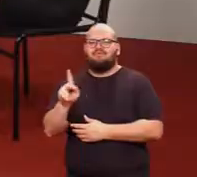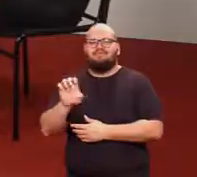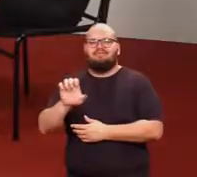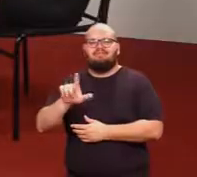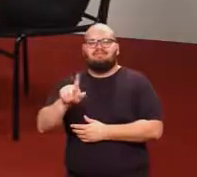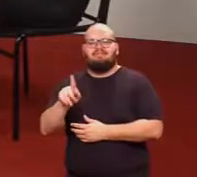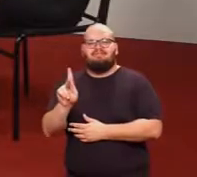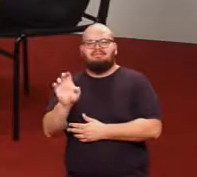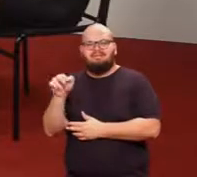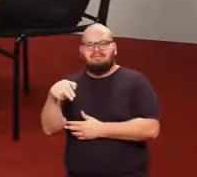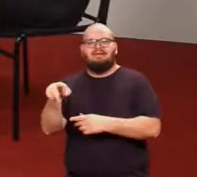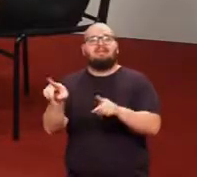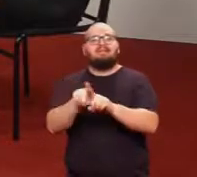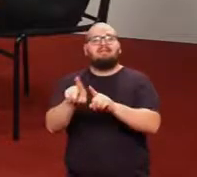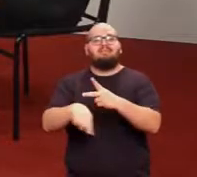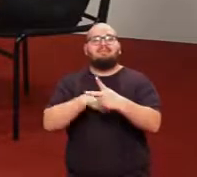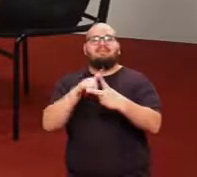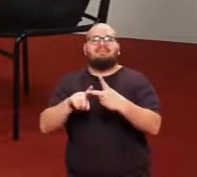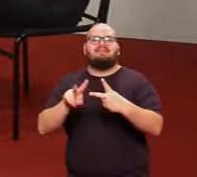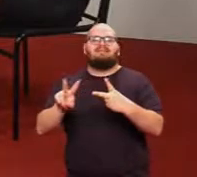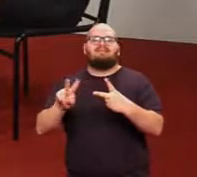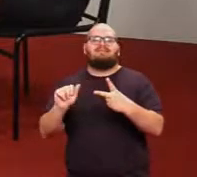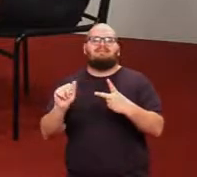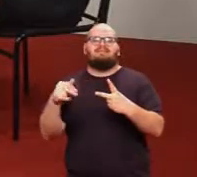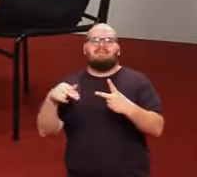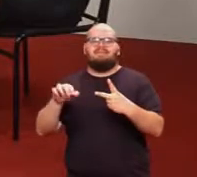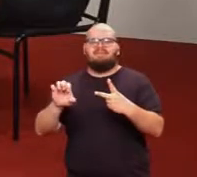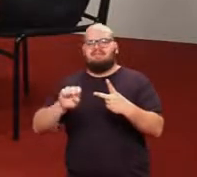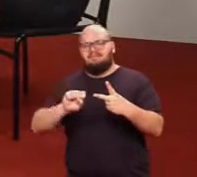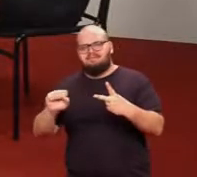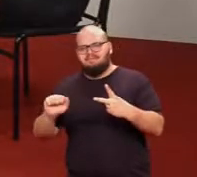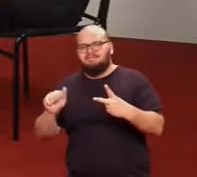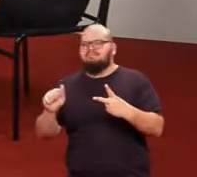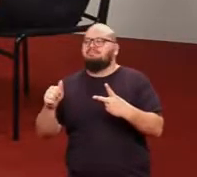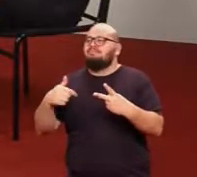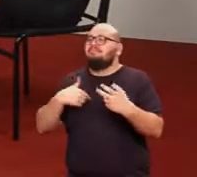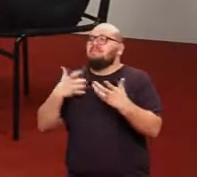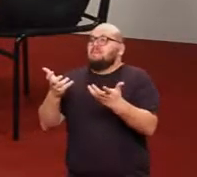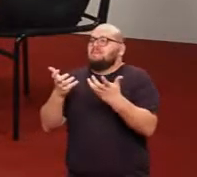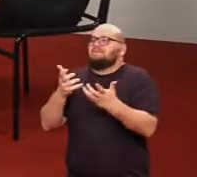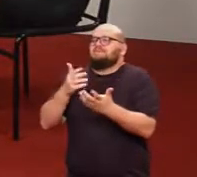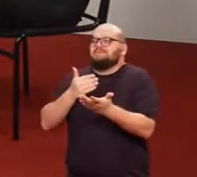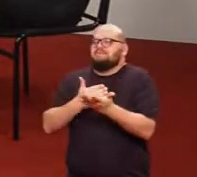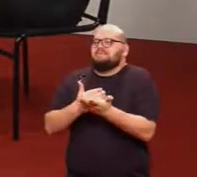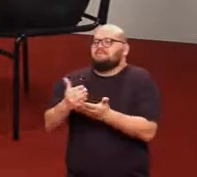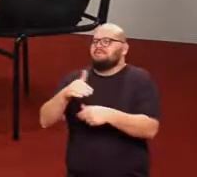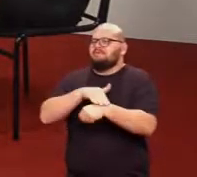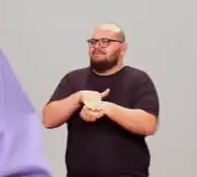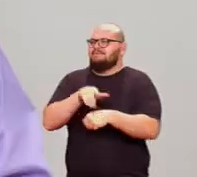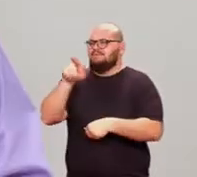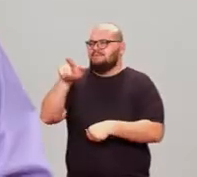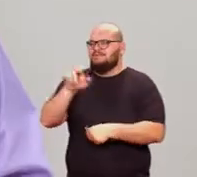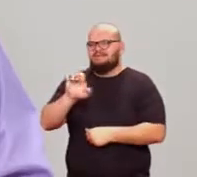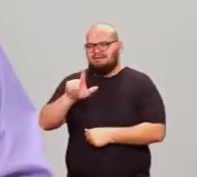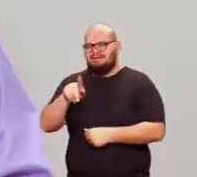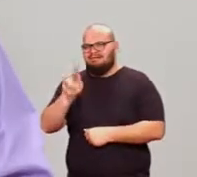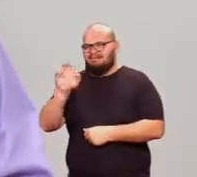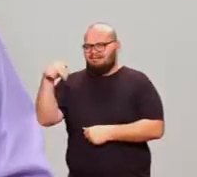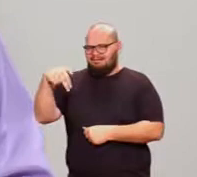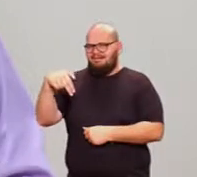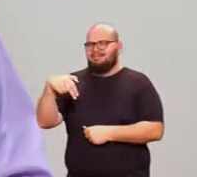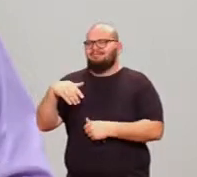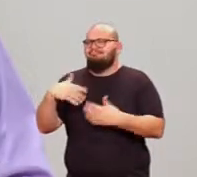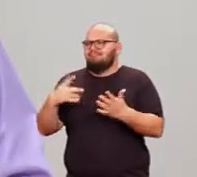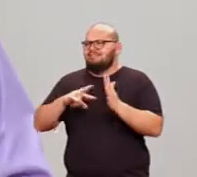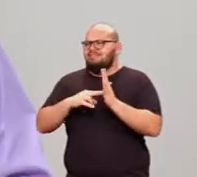professora Elken Rivaldo e Vanessa Rossi. E eu gostaria de começar conversando contigo, professora Elken. Quer dizer que